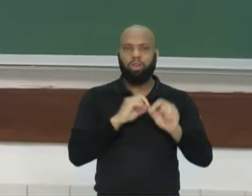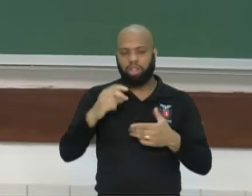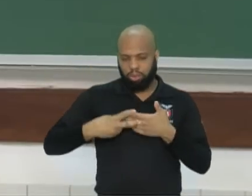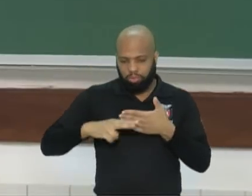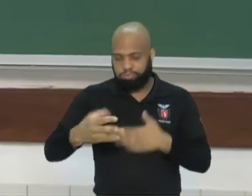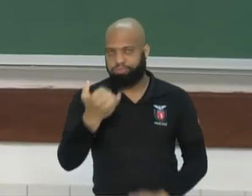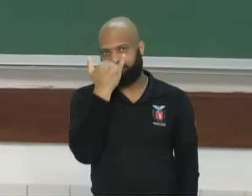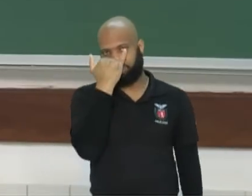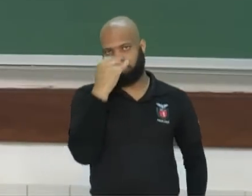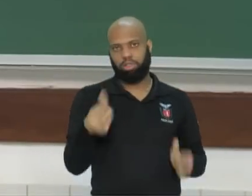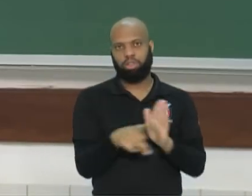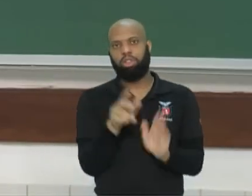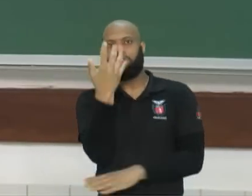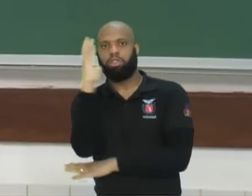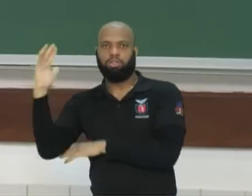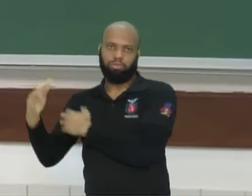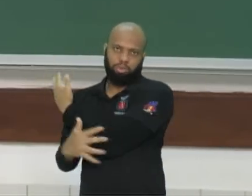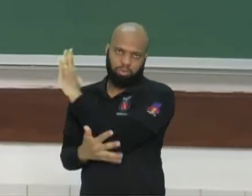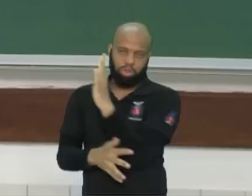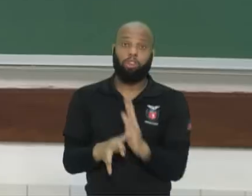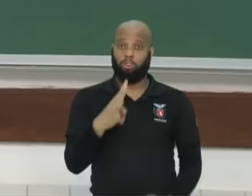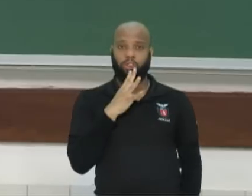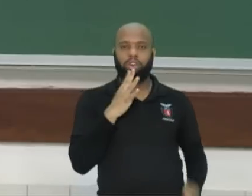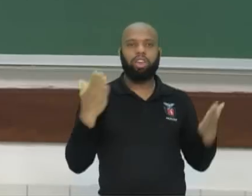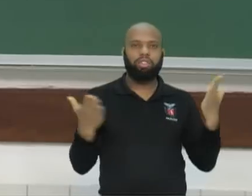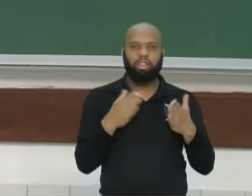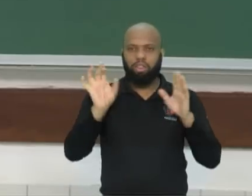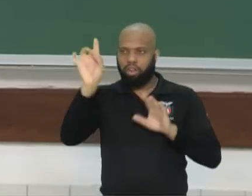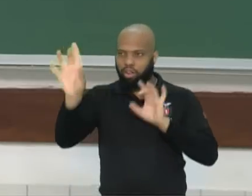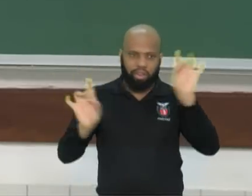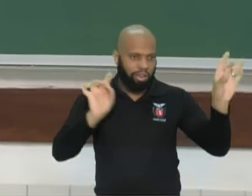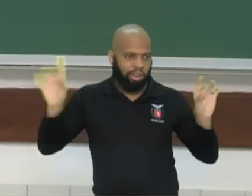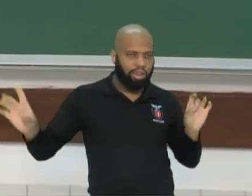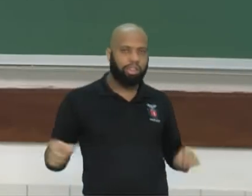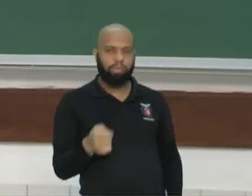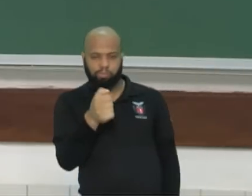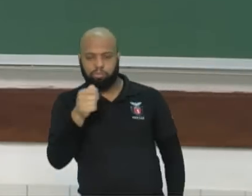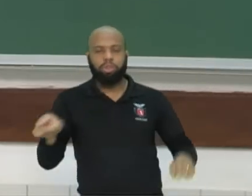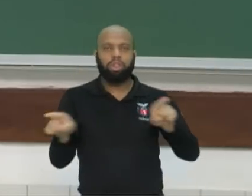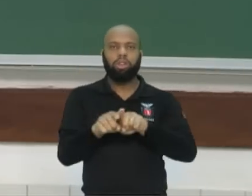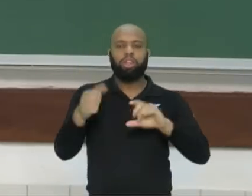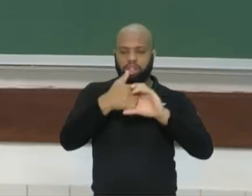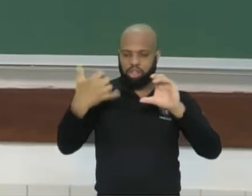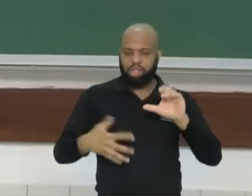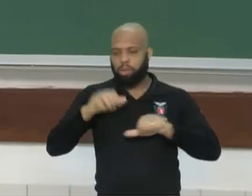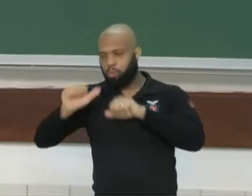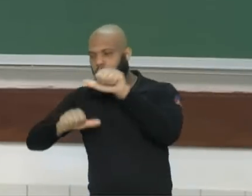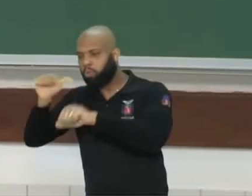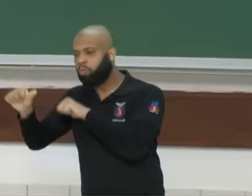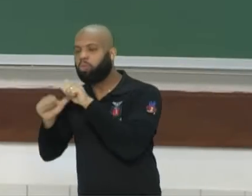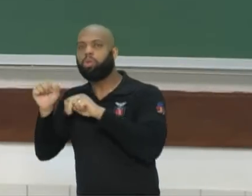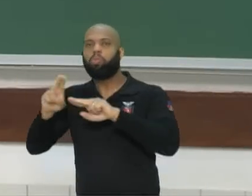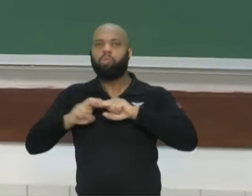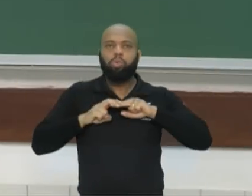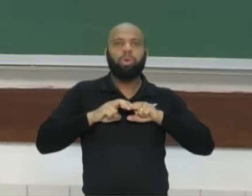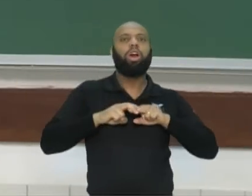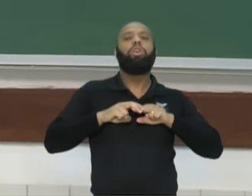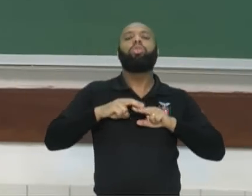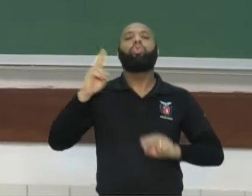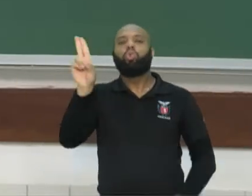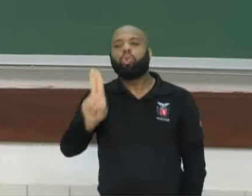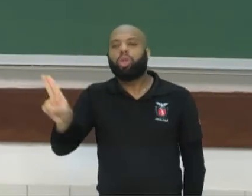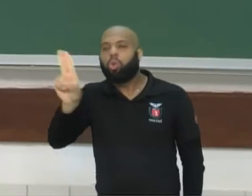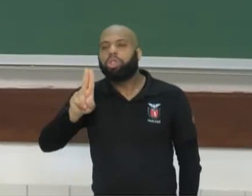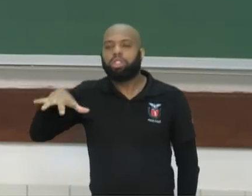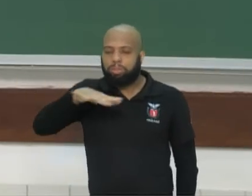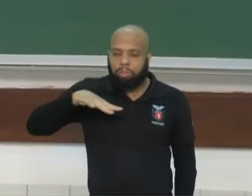no meio ambiente, conhecendo um pouquinho de cada um deles e que características que vão sendo alteradas ali pelo uso desses